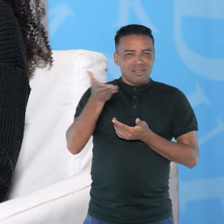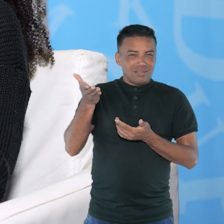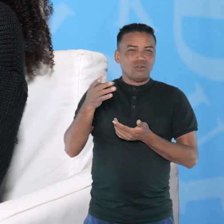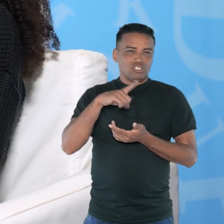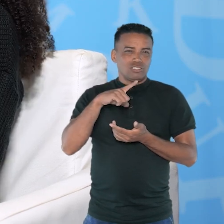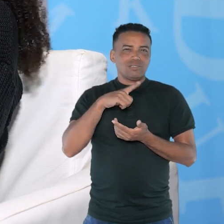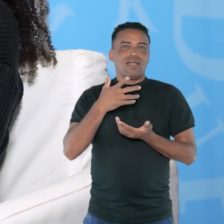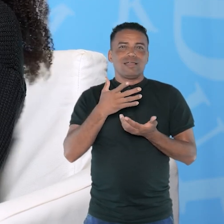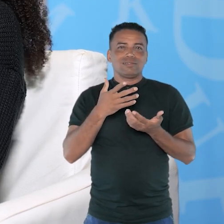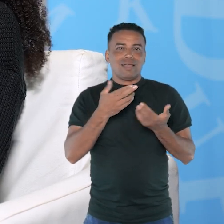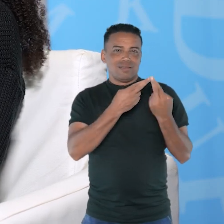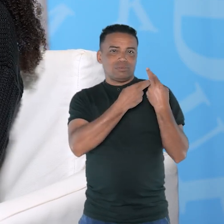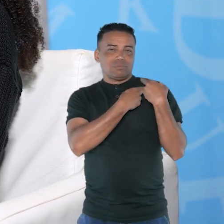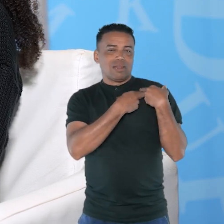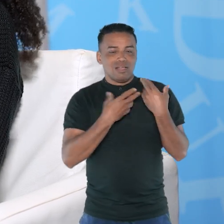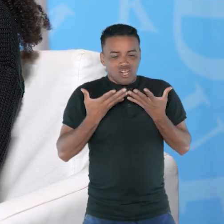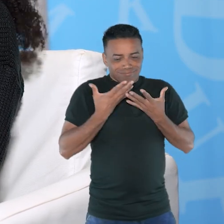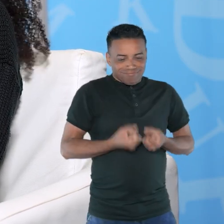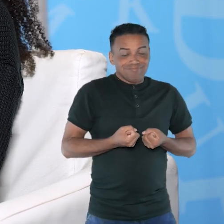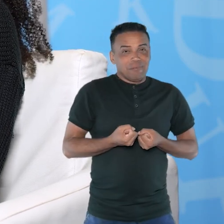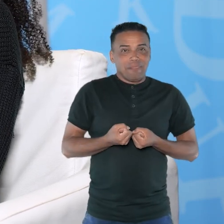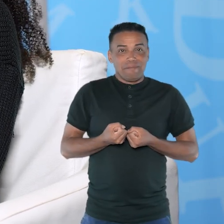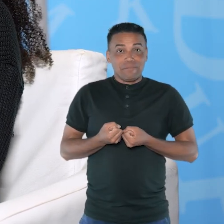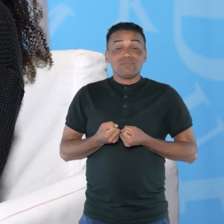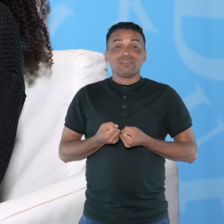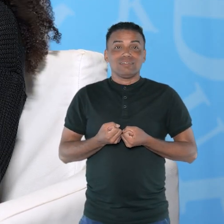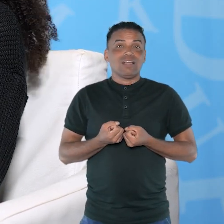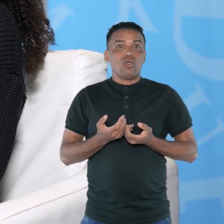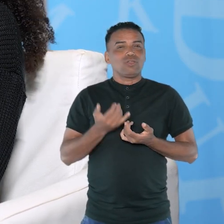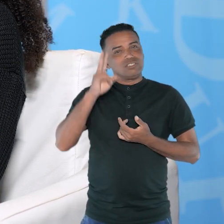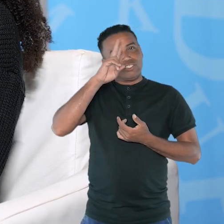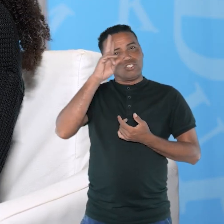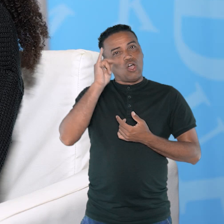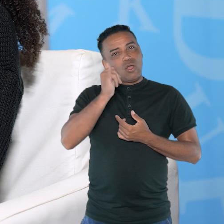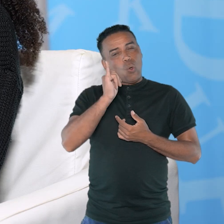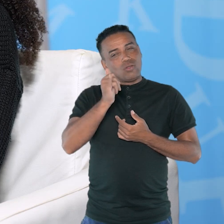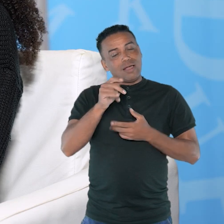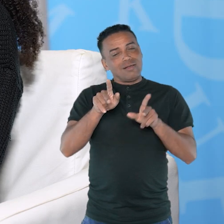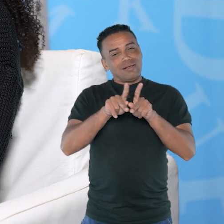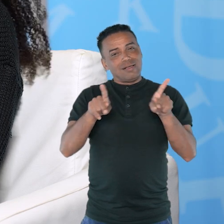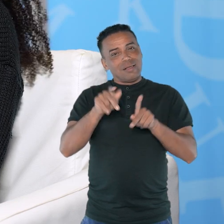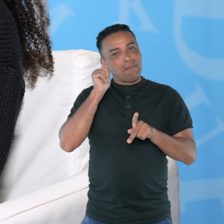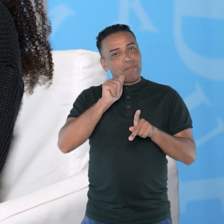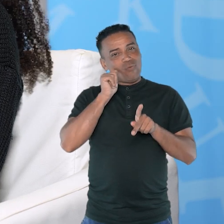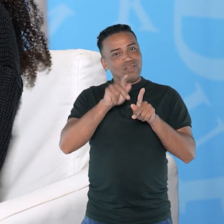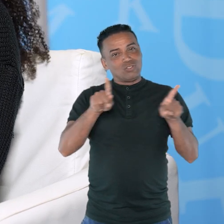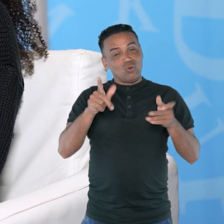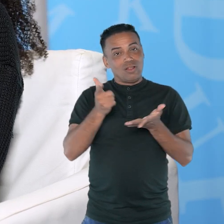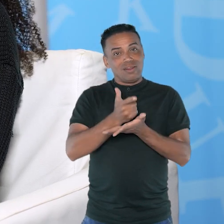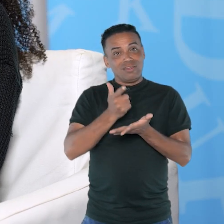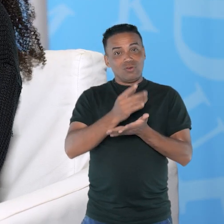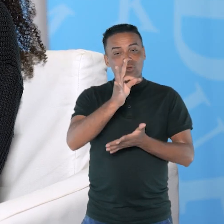esse papel de trazer a gente. Então, eu quis contar uma história de uma professora, assim, que no livro se